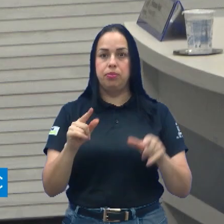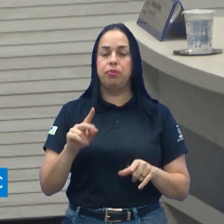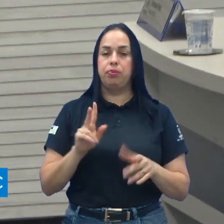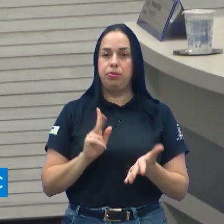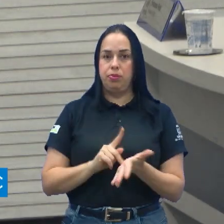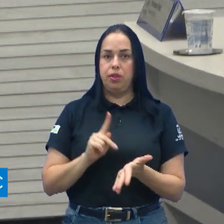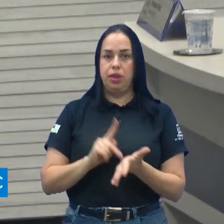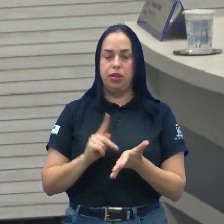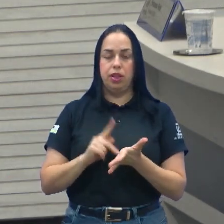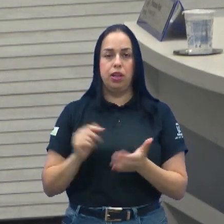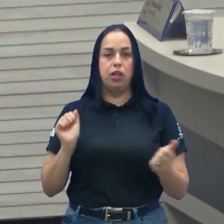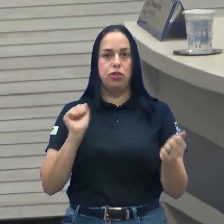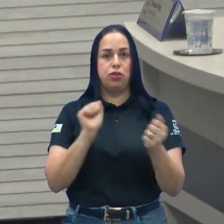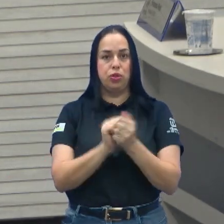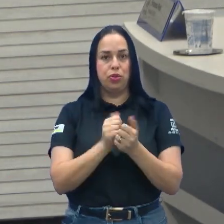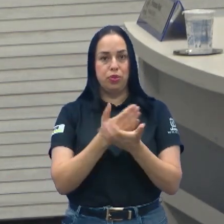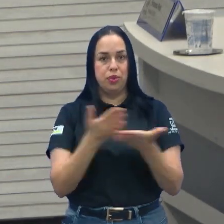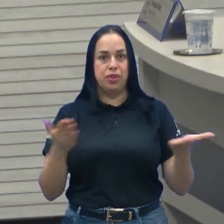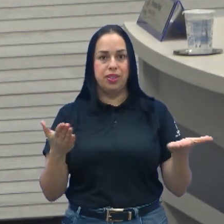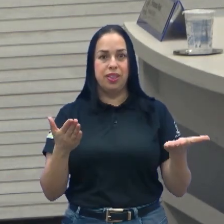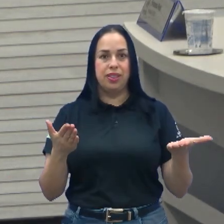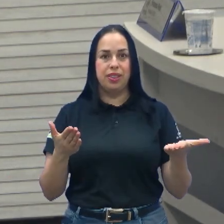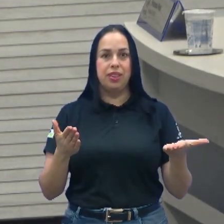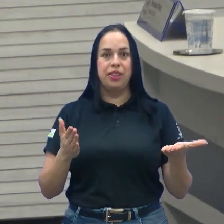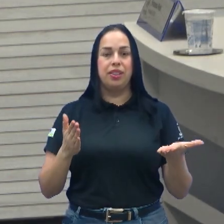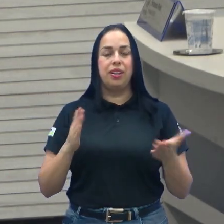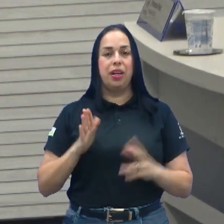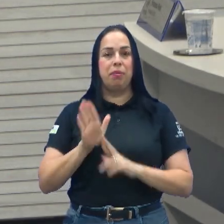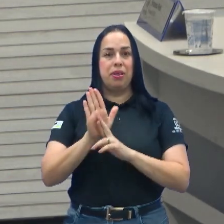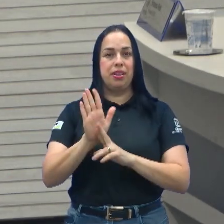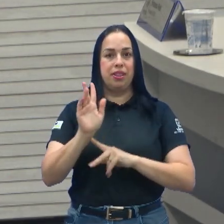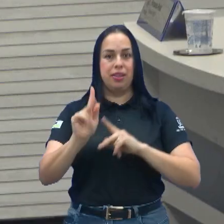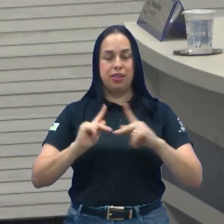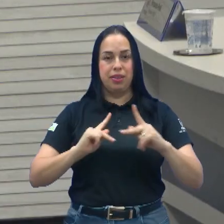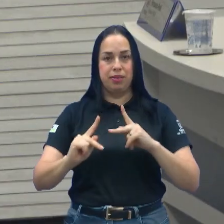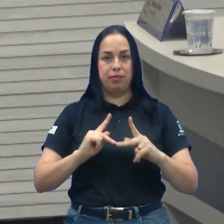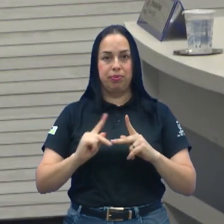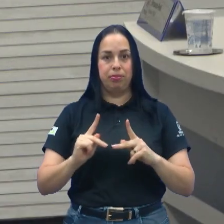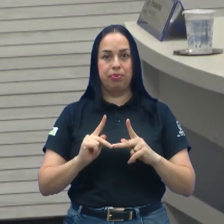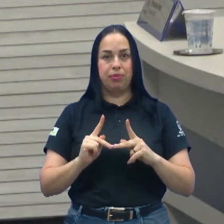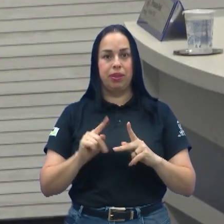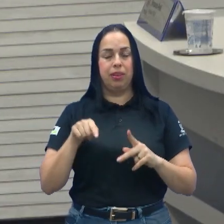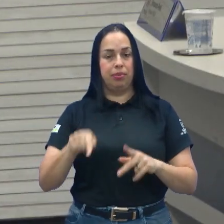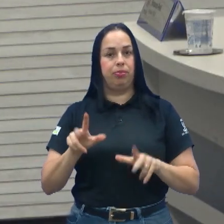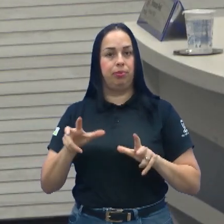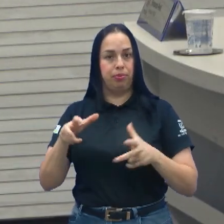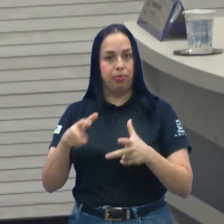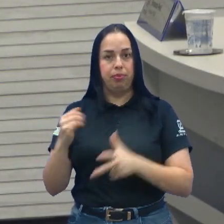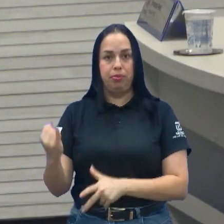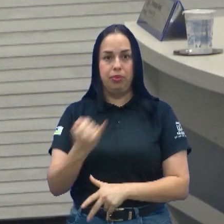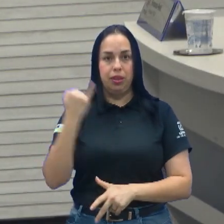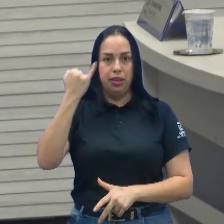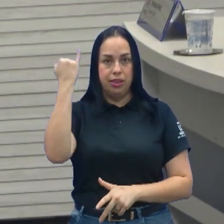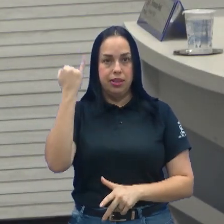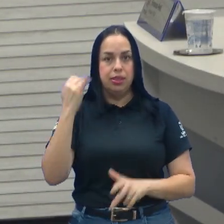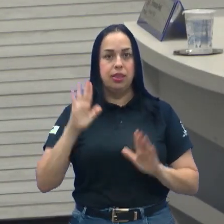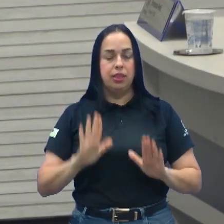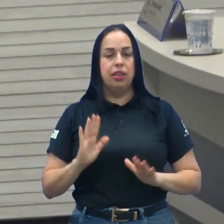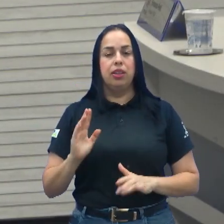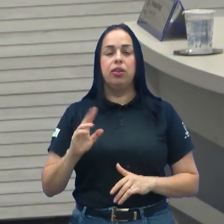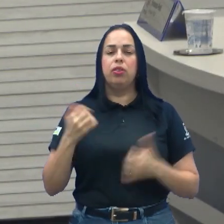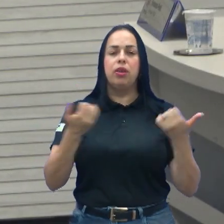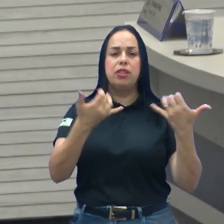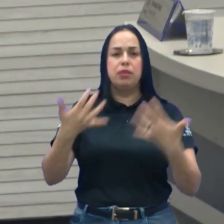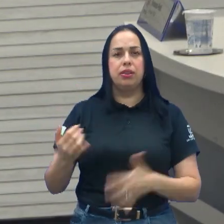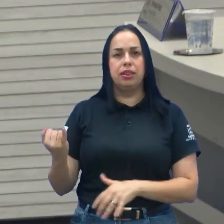aqui, junto com vocês, representando a nossa cidade, o parlamento de São José, que é muito importante. E a gente fala que é importante, presidente, que